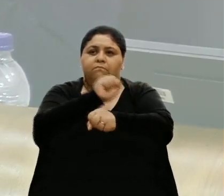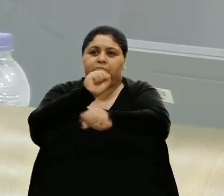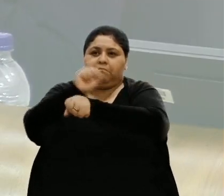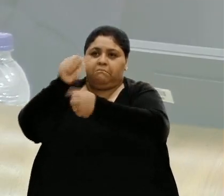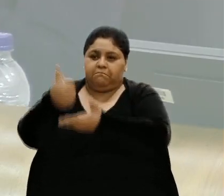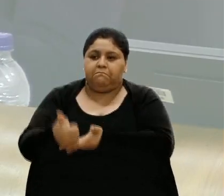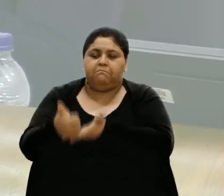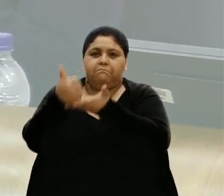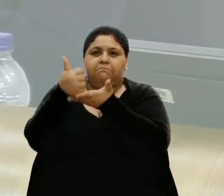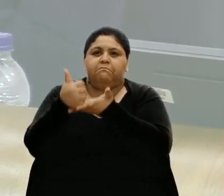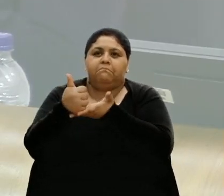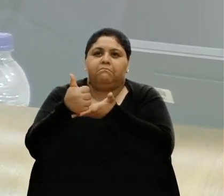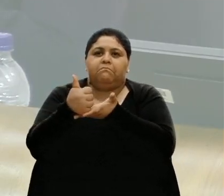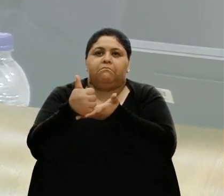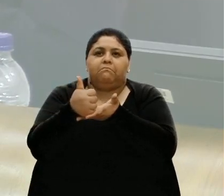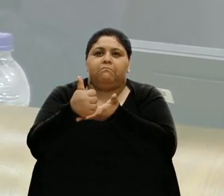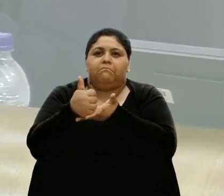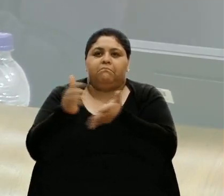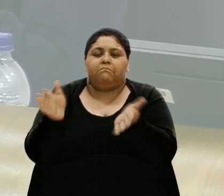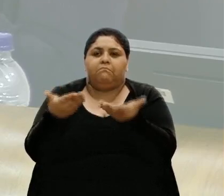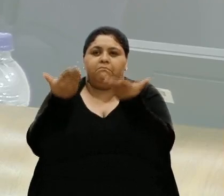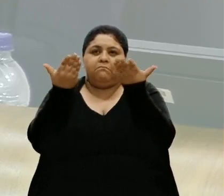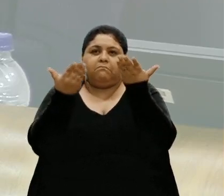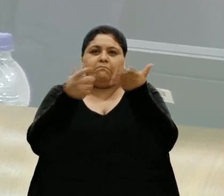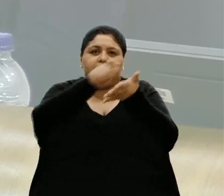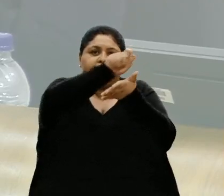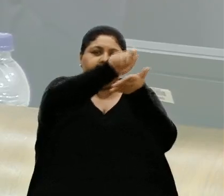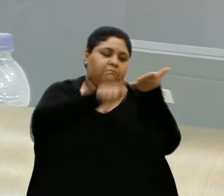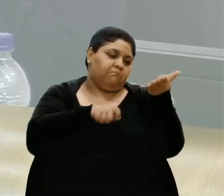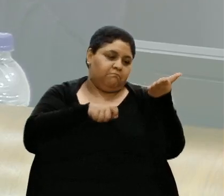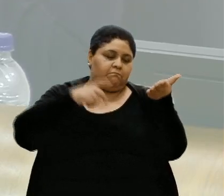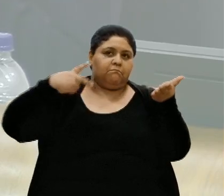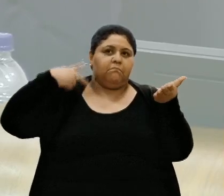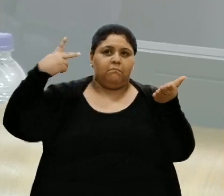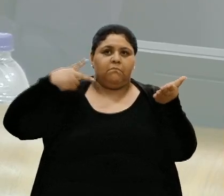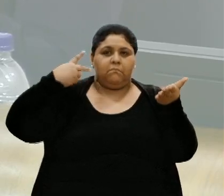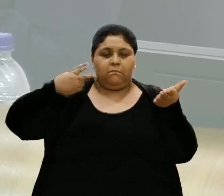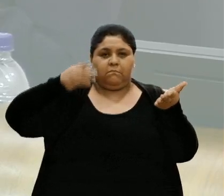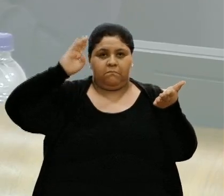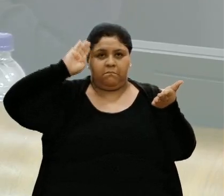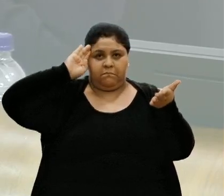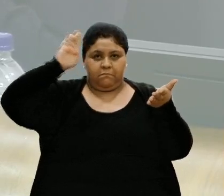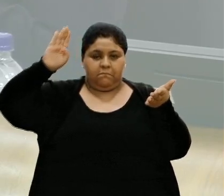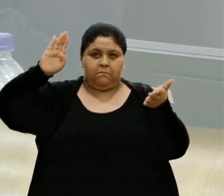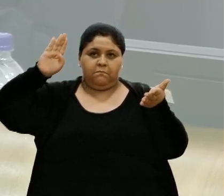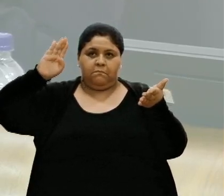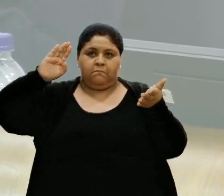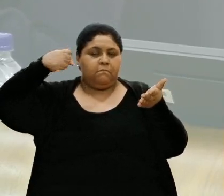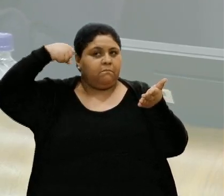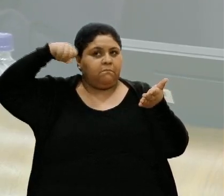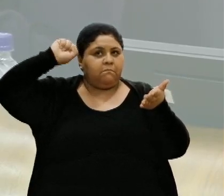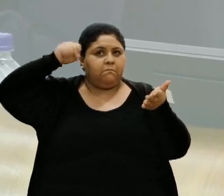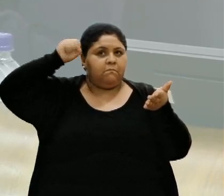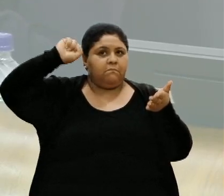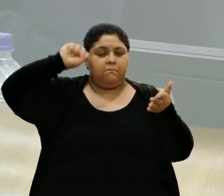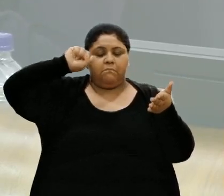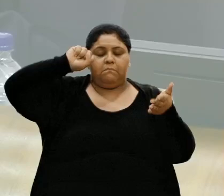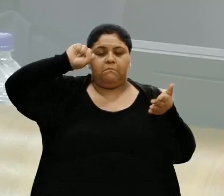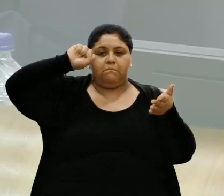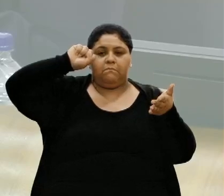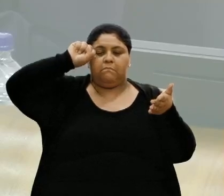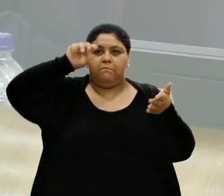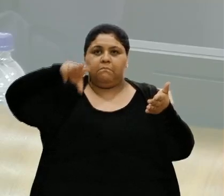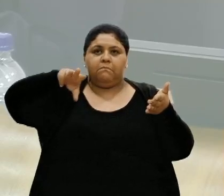apoio para tornar esse momento possível. Vem assinado por vereador Tenente Cristiano Becker, Clóvis Xuxa, Elisandro Fiuza, Felipe